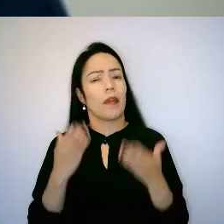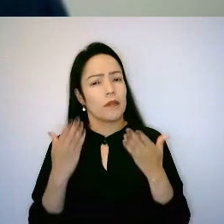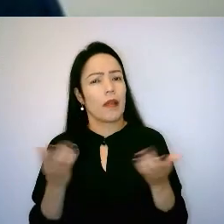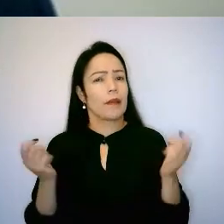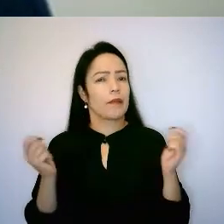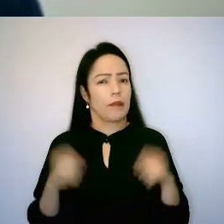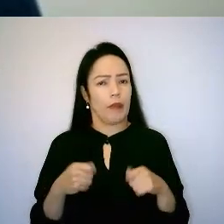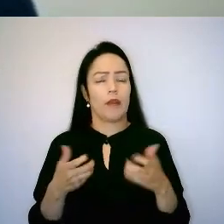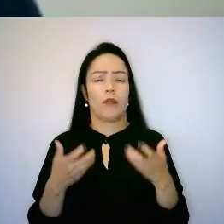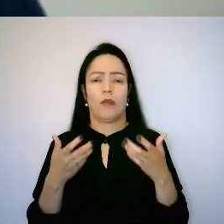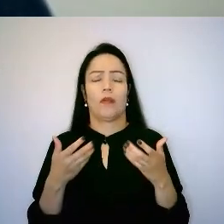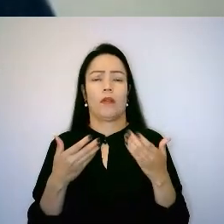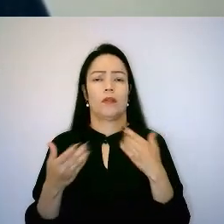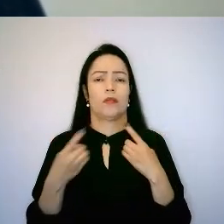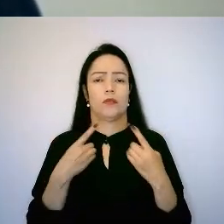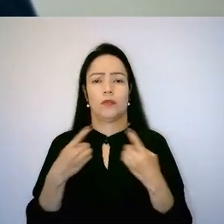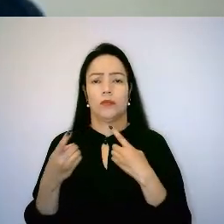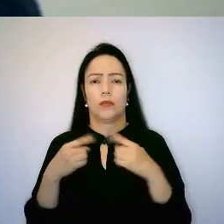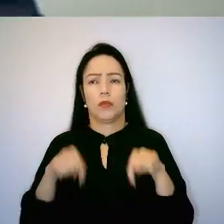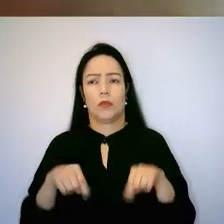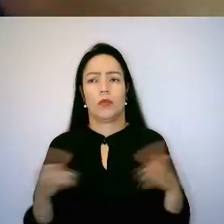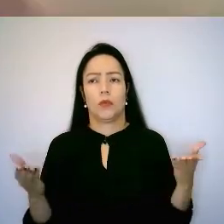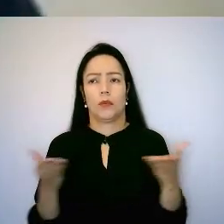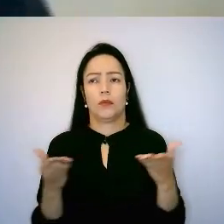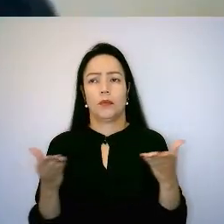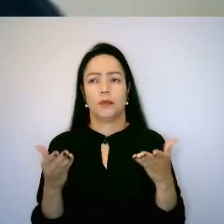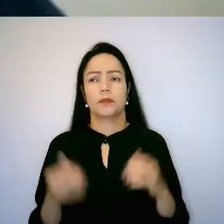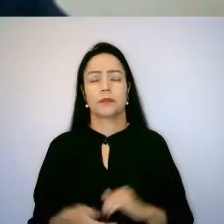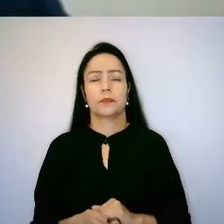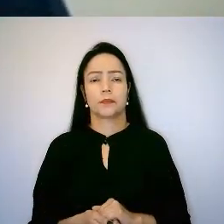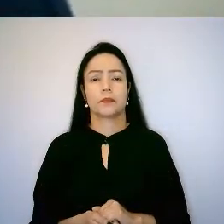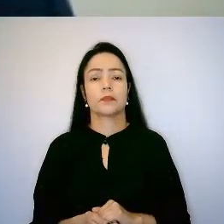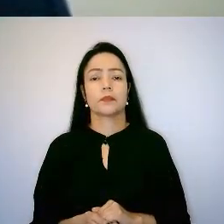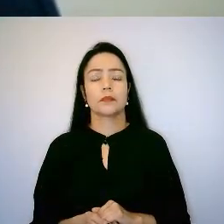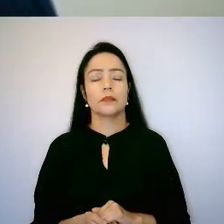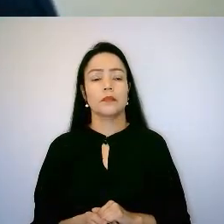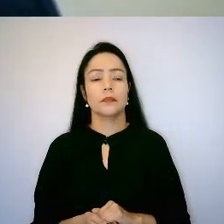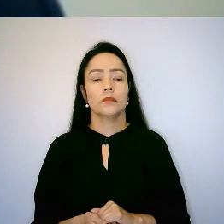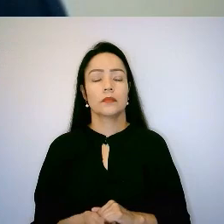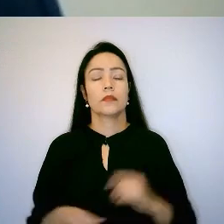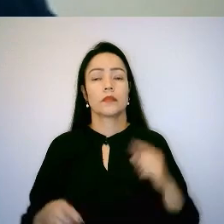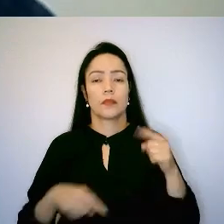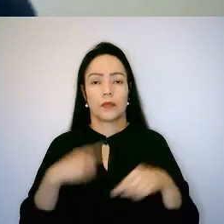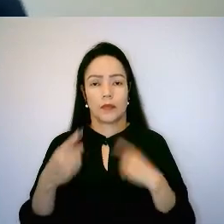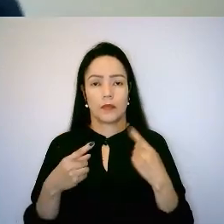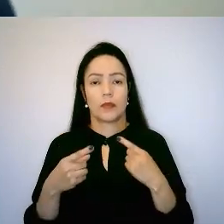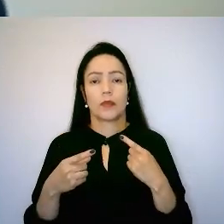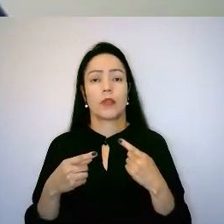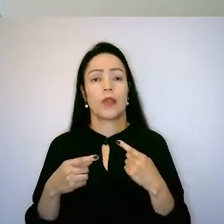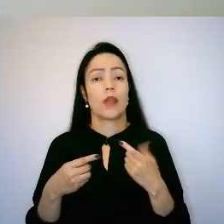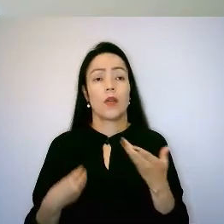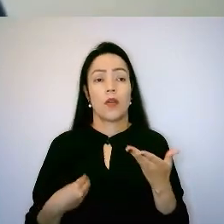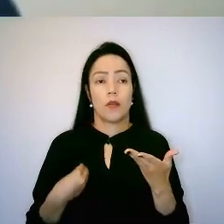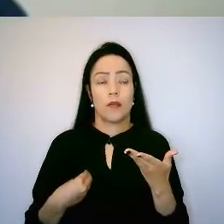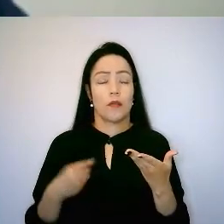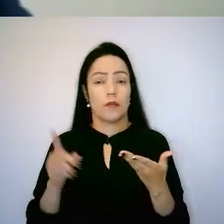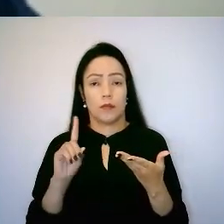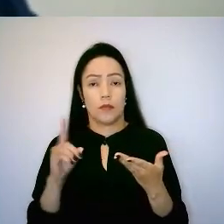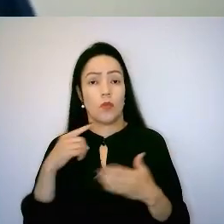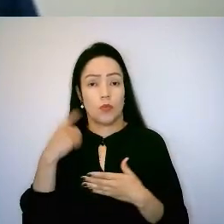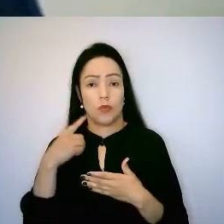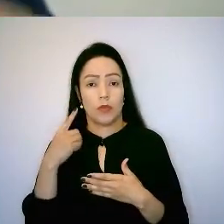nesta oportunidade após a ausência do excelentíssimo Desembargador uma decisão ela foi tomada